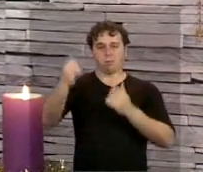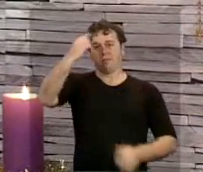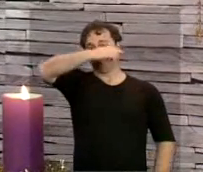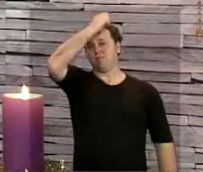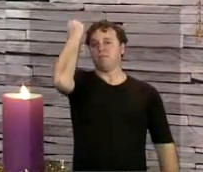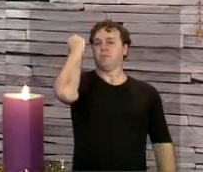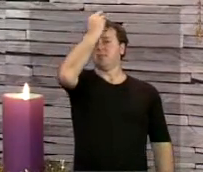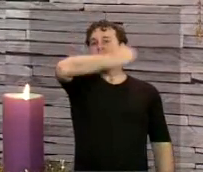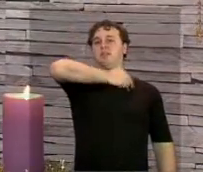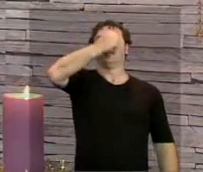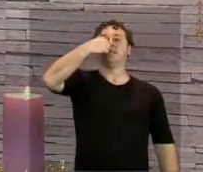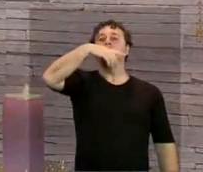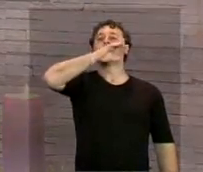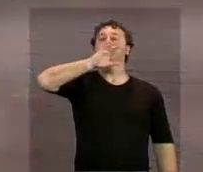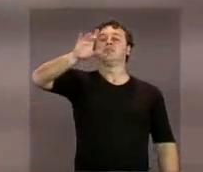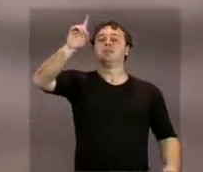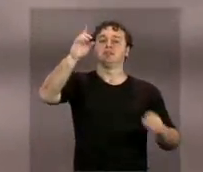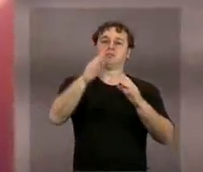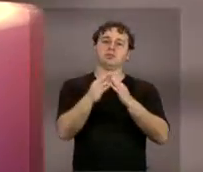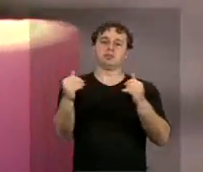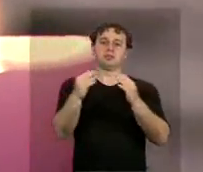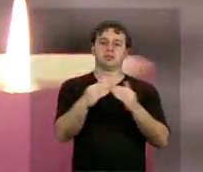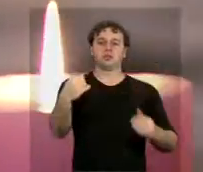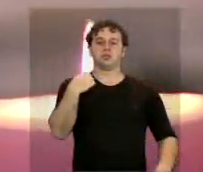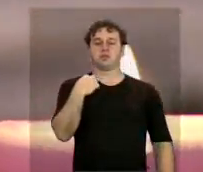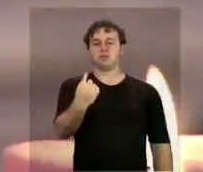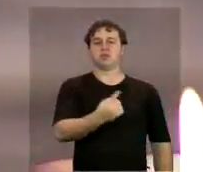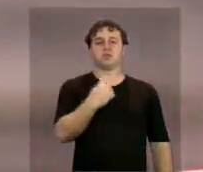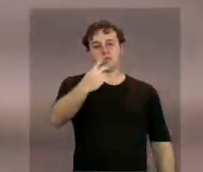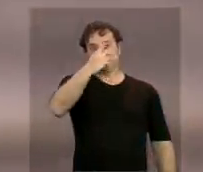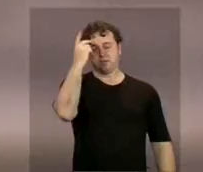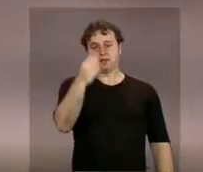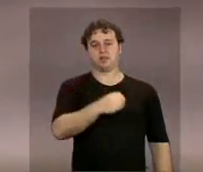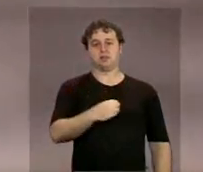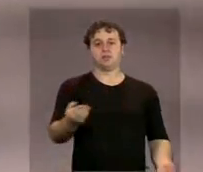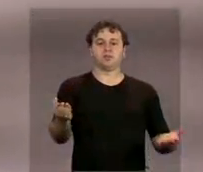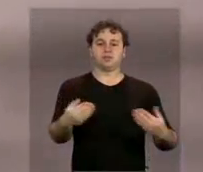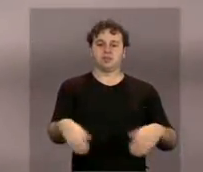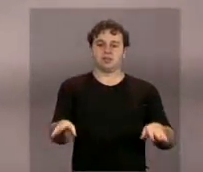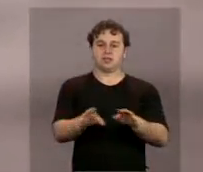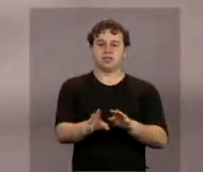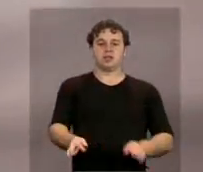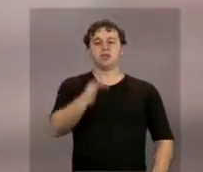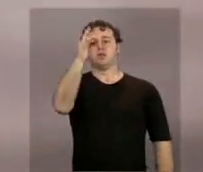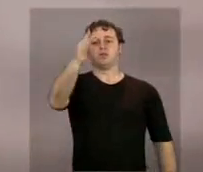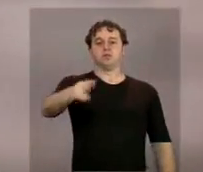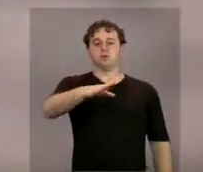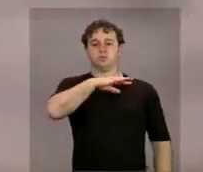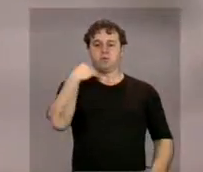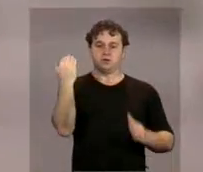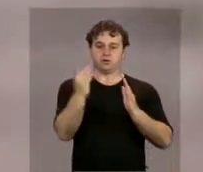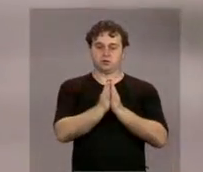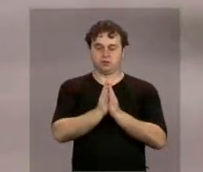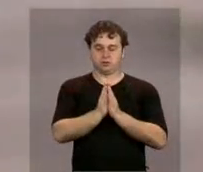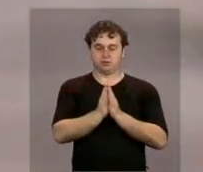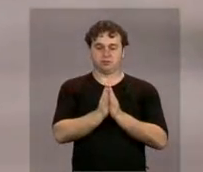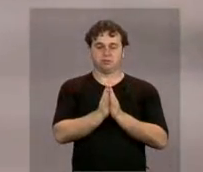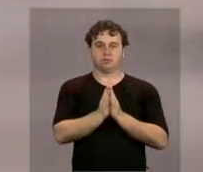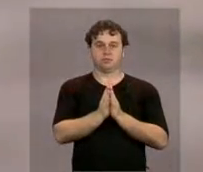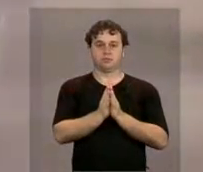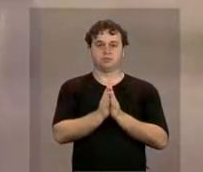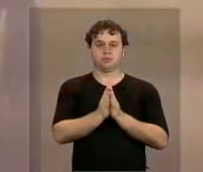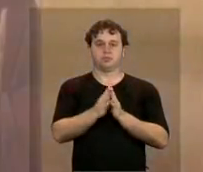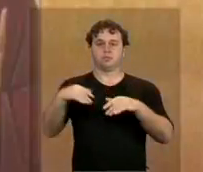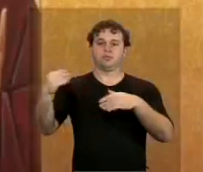ventre, Jesus. Santa Maria, Mãe de Deus, rogai por nós, pecadores, agora e na hora de nossa morte.